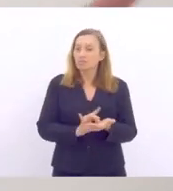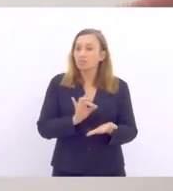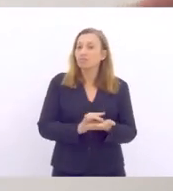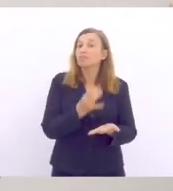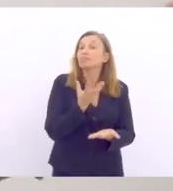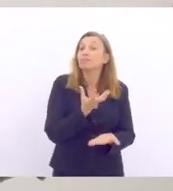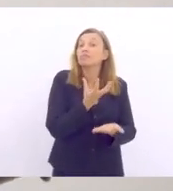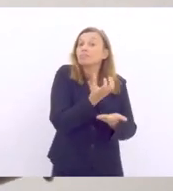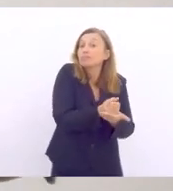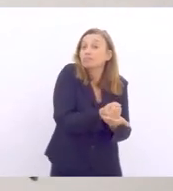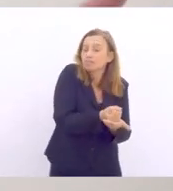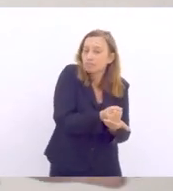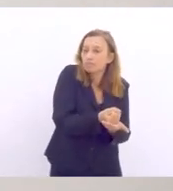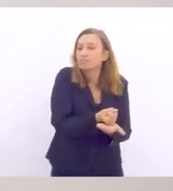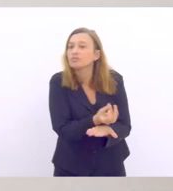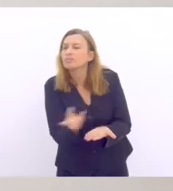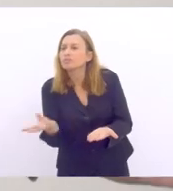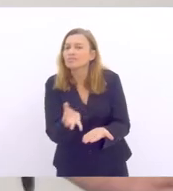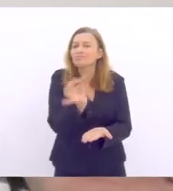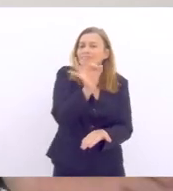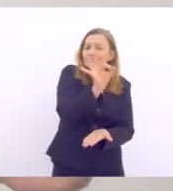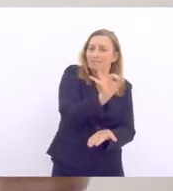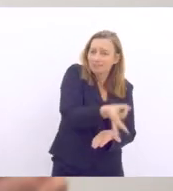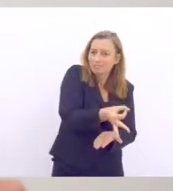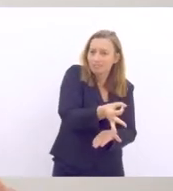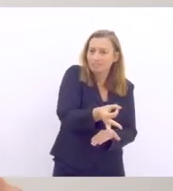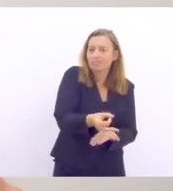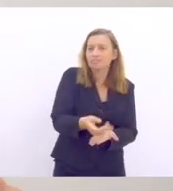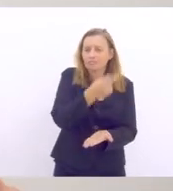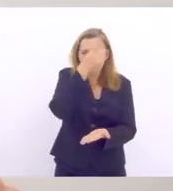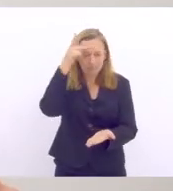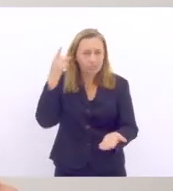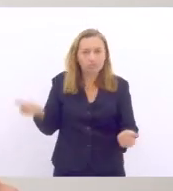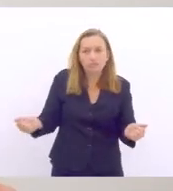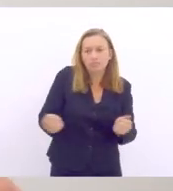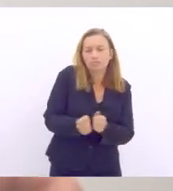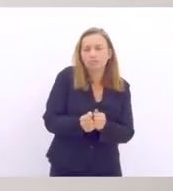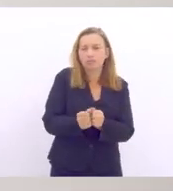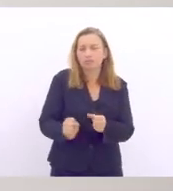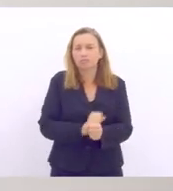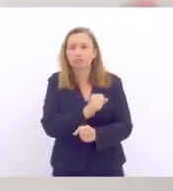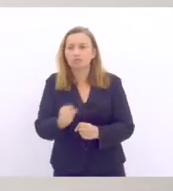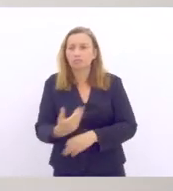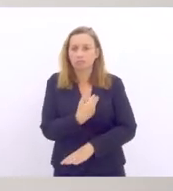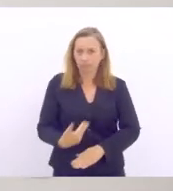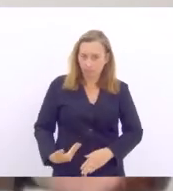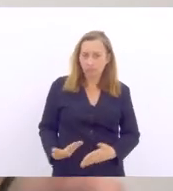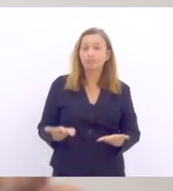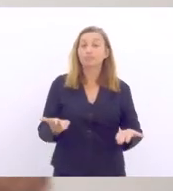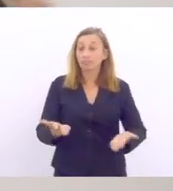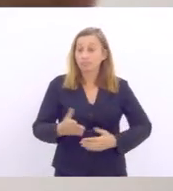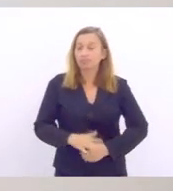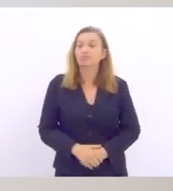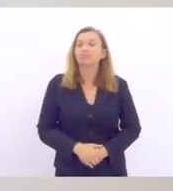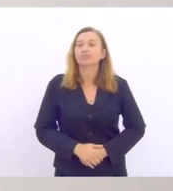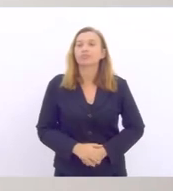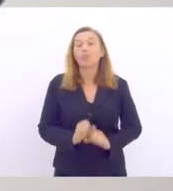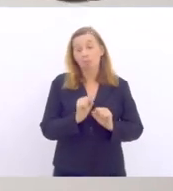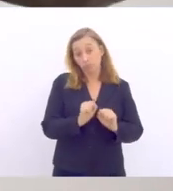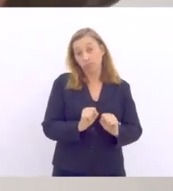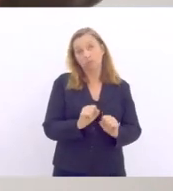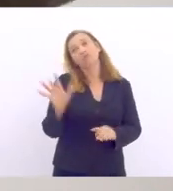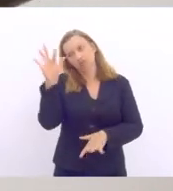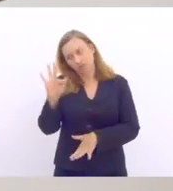cadastrasse a quantidade real de torcedores junto ao poder público, que é o, né, que é o BEP. Ou poderia ser a